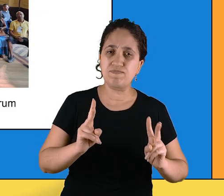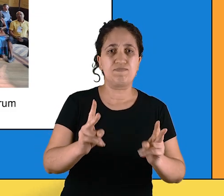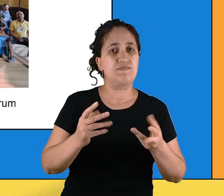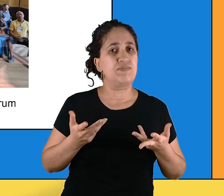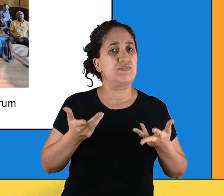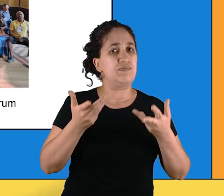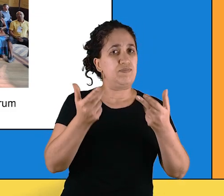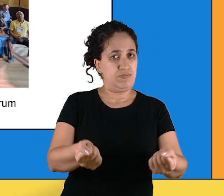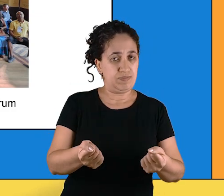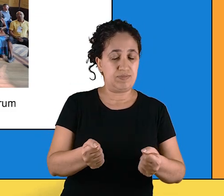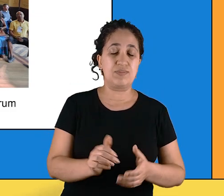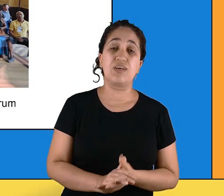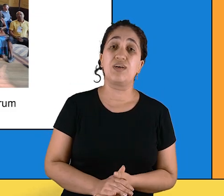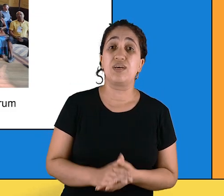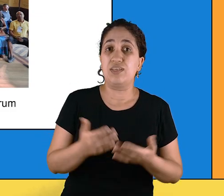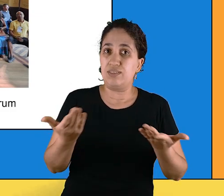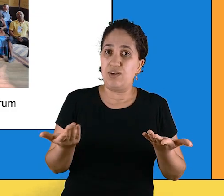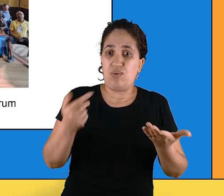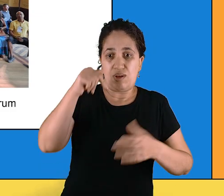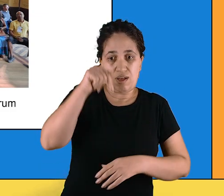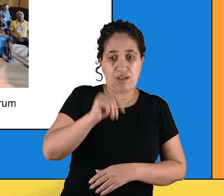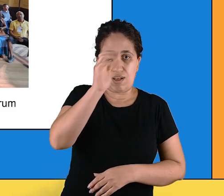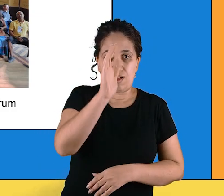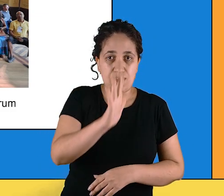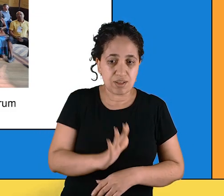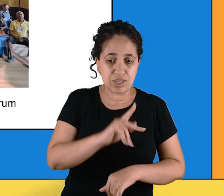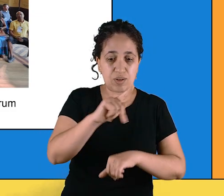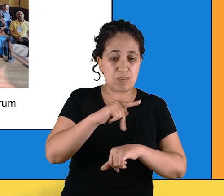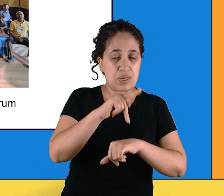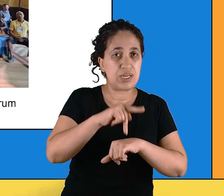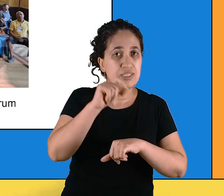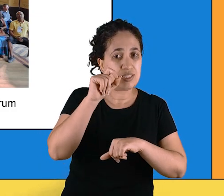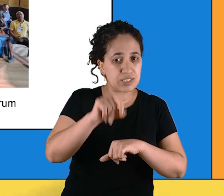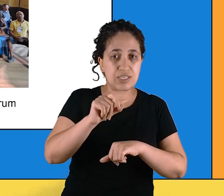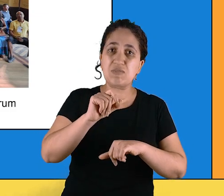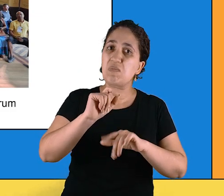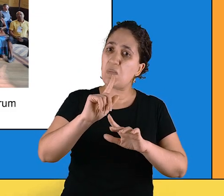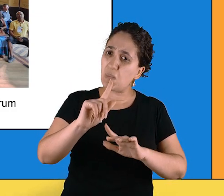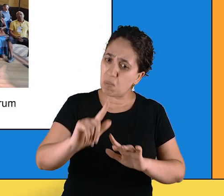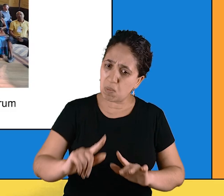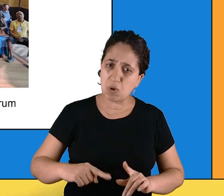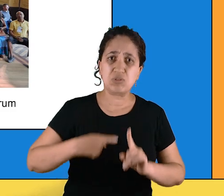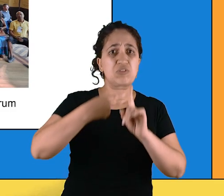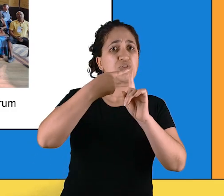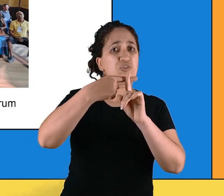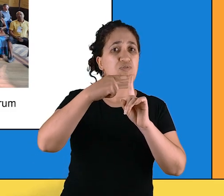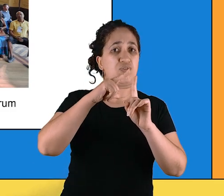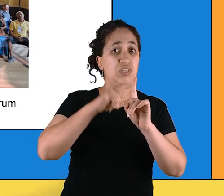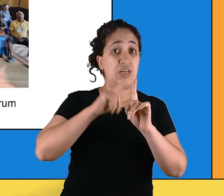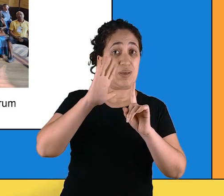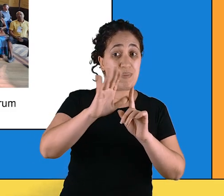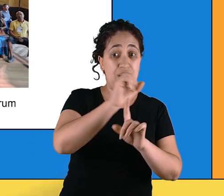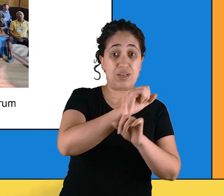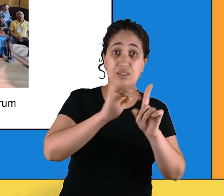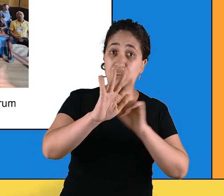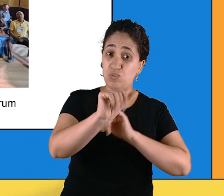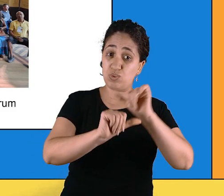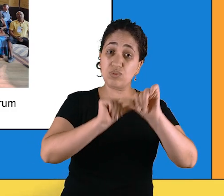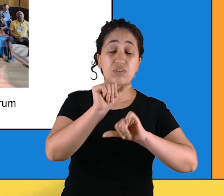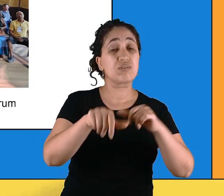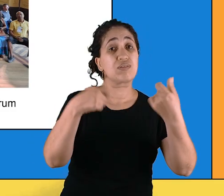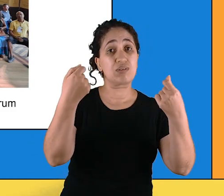muito bem recebido. Né? Então, é um país que tem um cenário muito positivo, mas a mudança social é